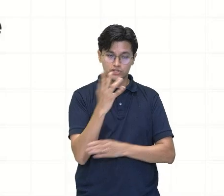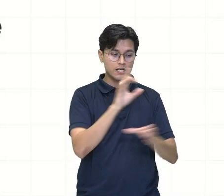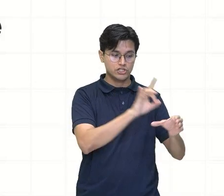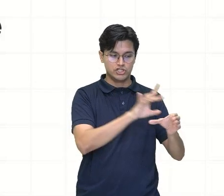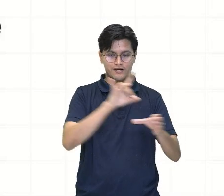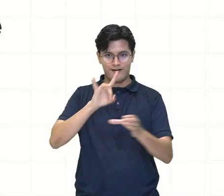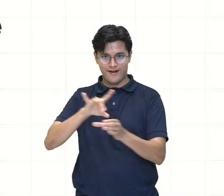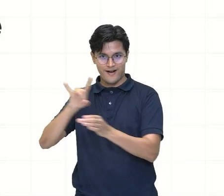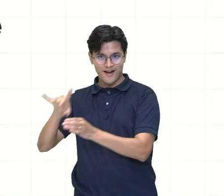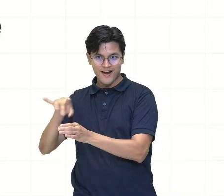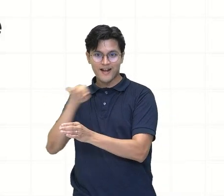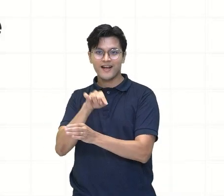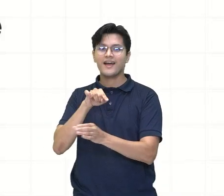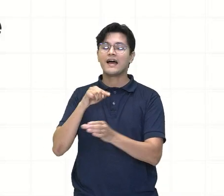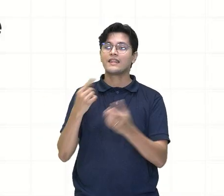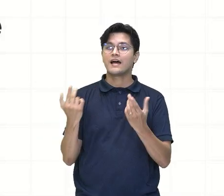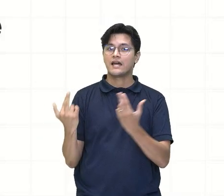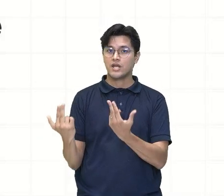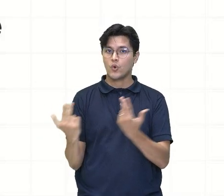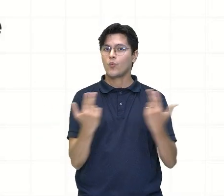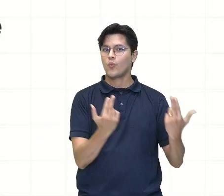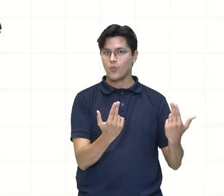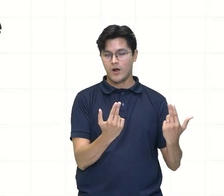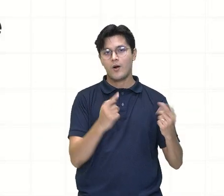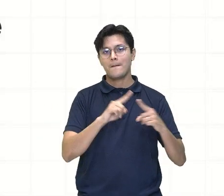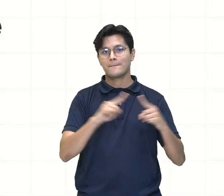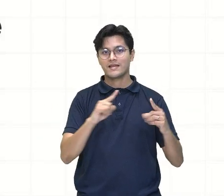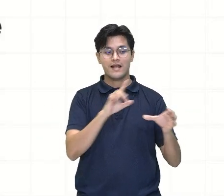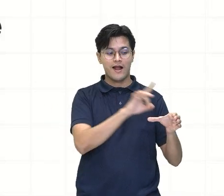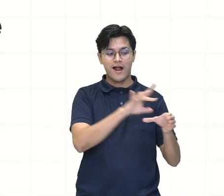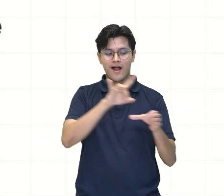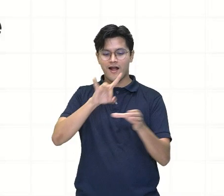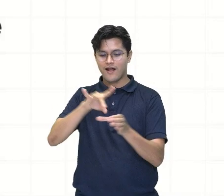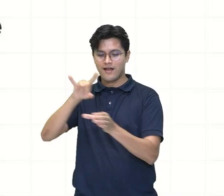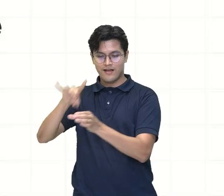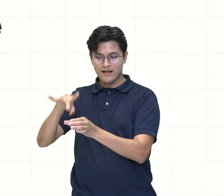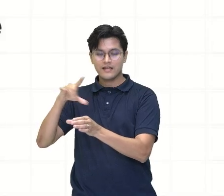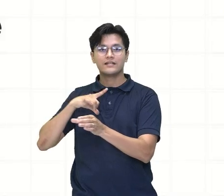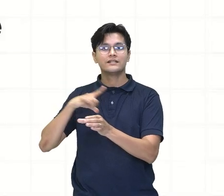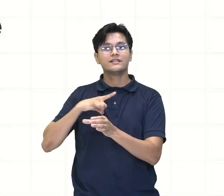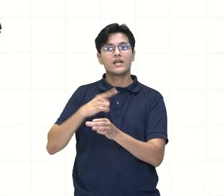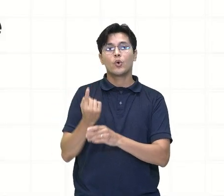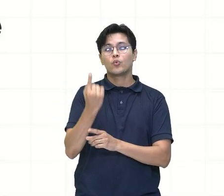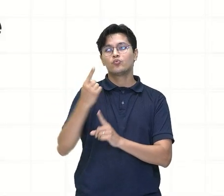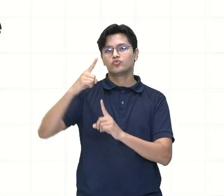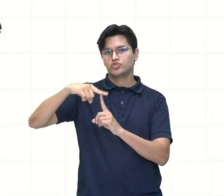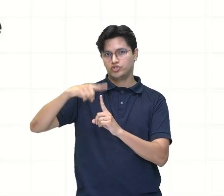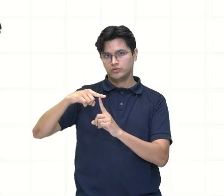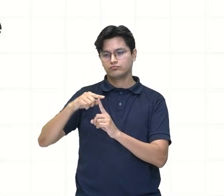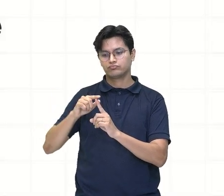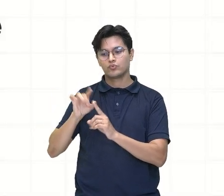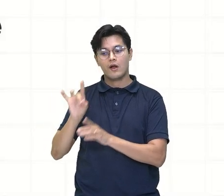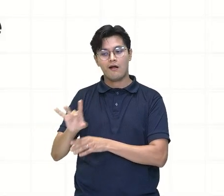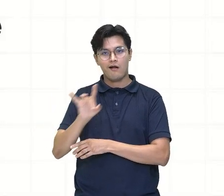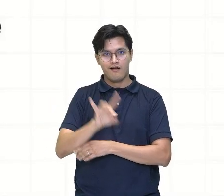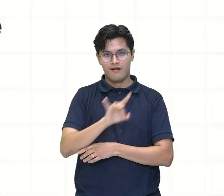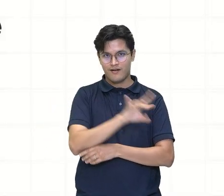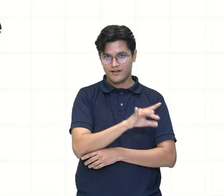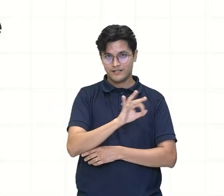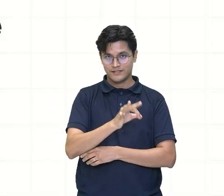coisas. Como quais coisas? O nosso problema está restringindo, por exemplo, que cada pacotinho só pode